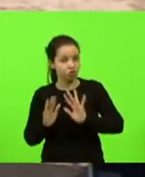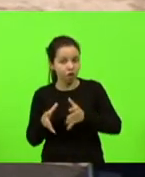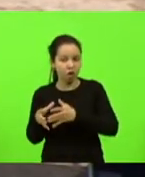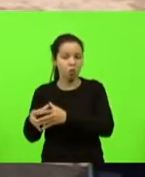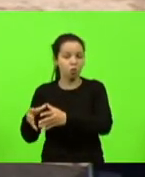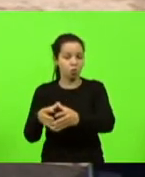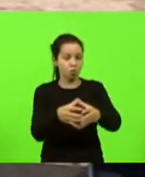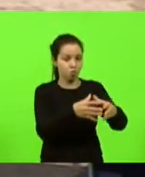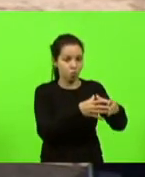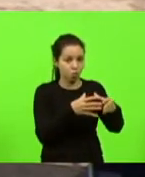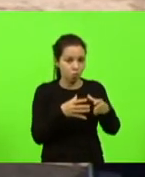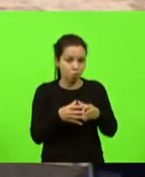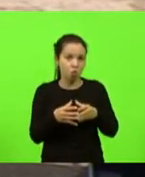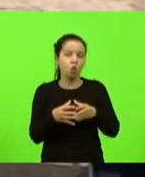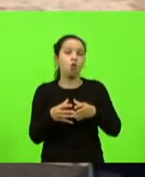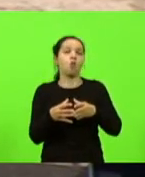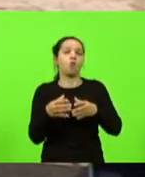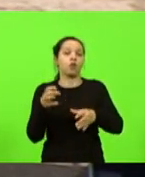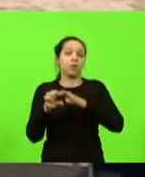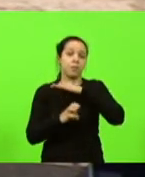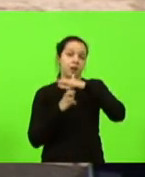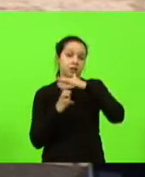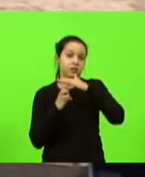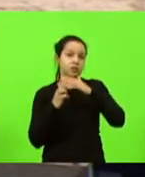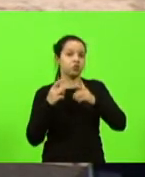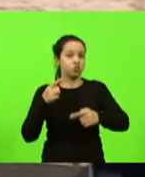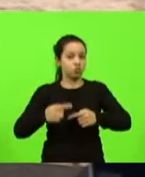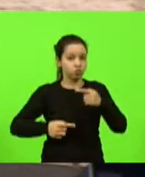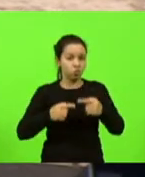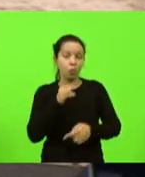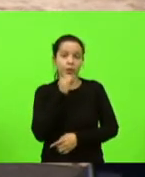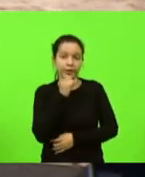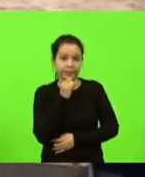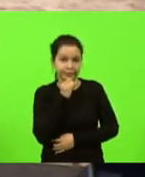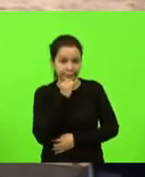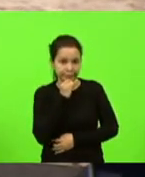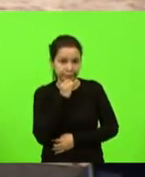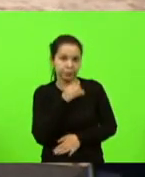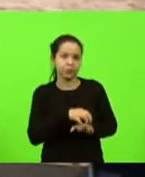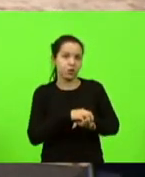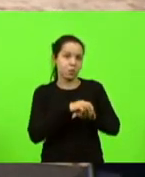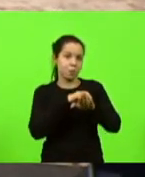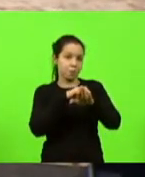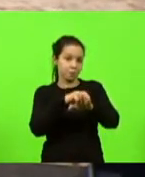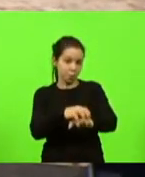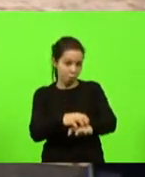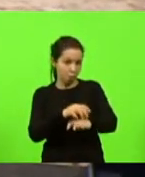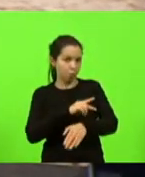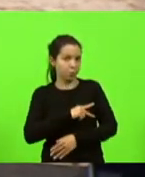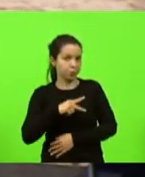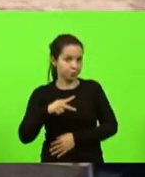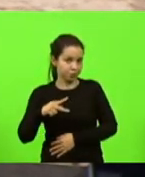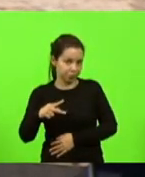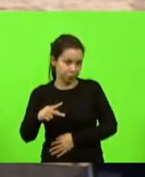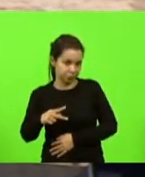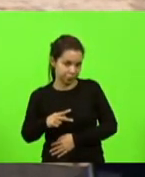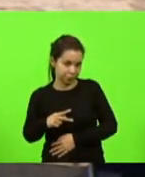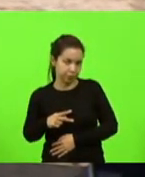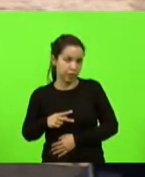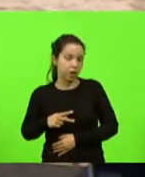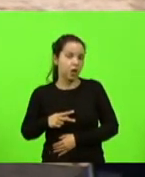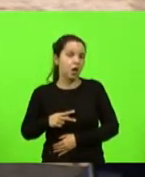que, tipo, o transporte urbano municipal